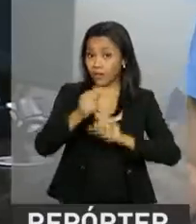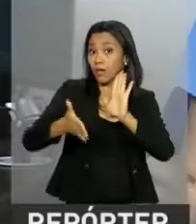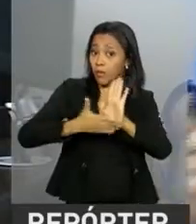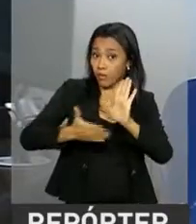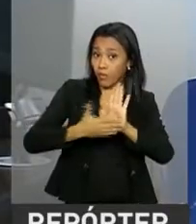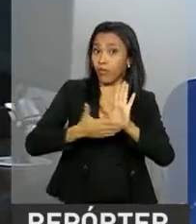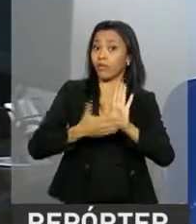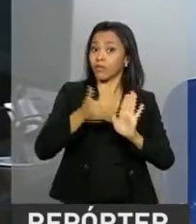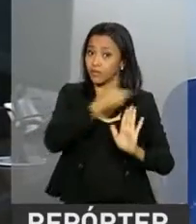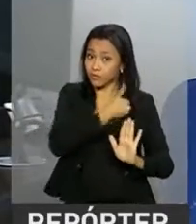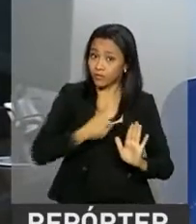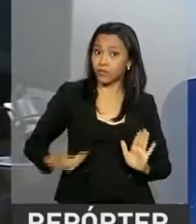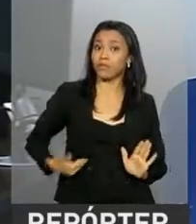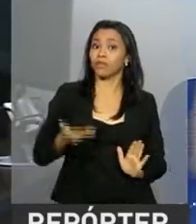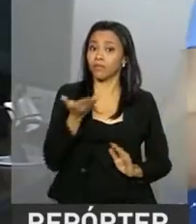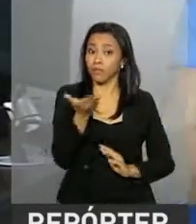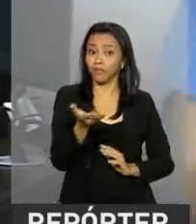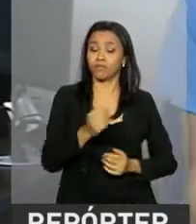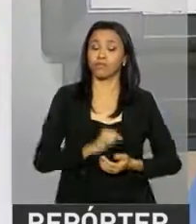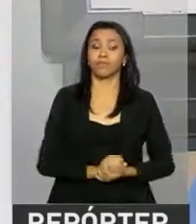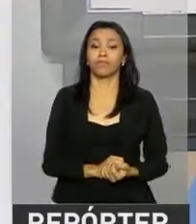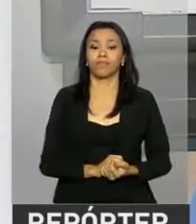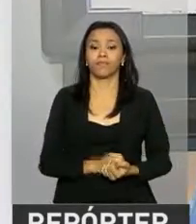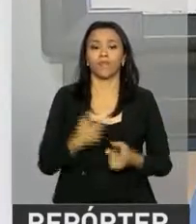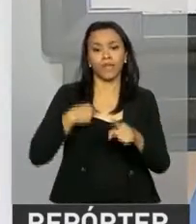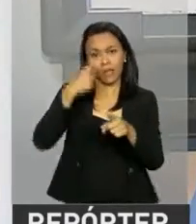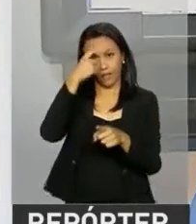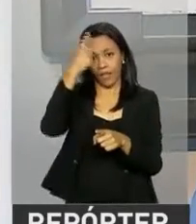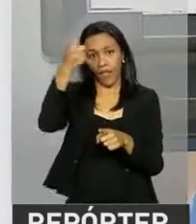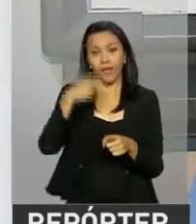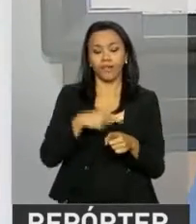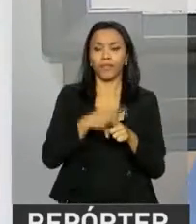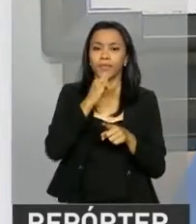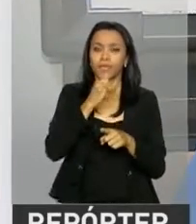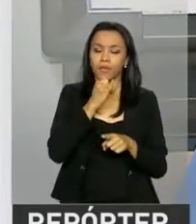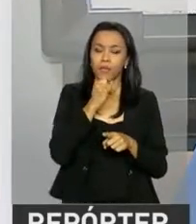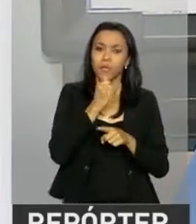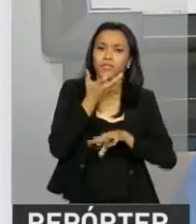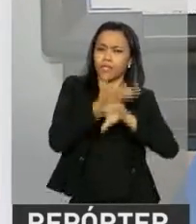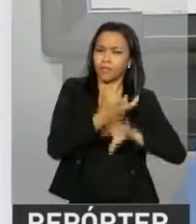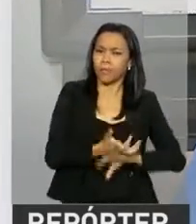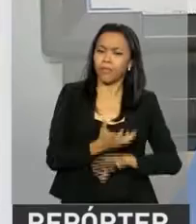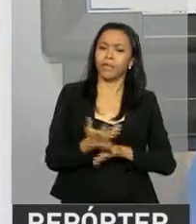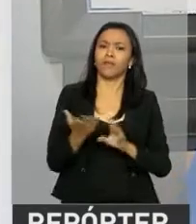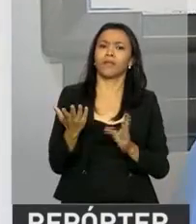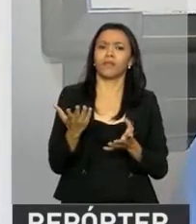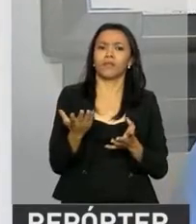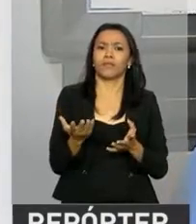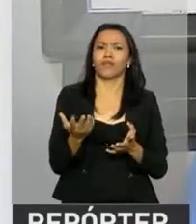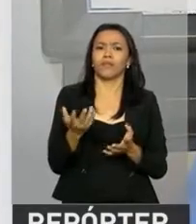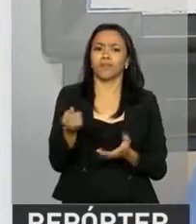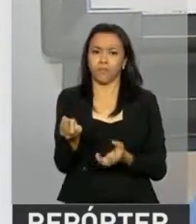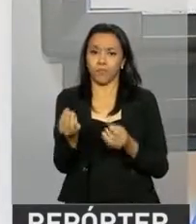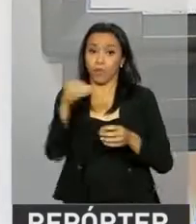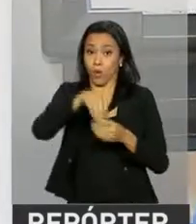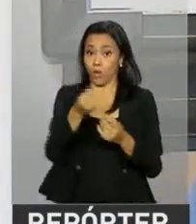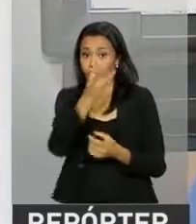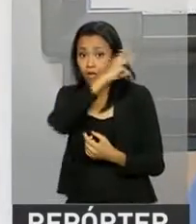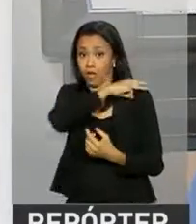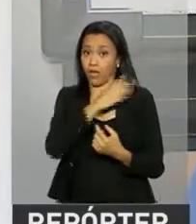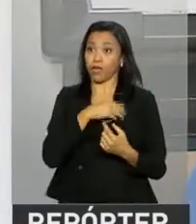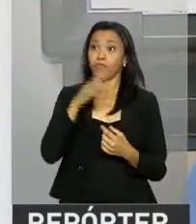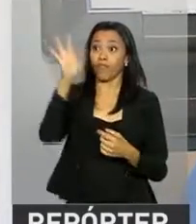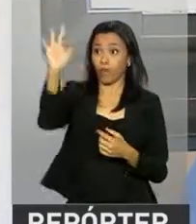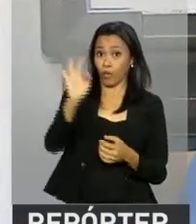regular propostas pelo Ministério da Educação. A ideia de trazer matérias da faculdade para o último ano, como, por exemplo, física